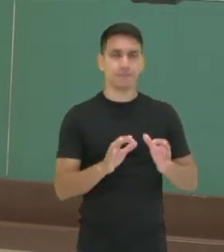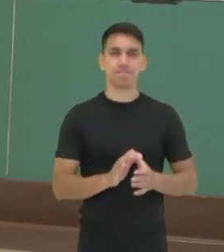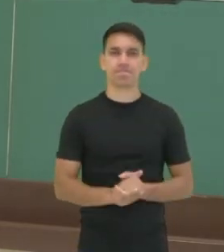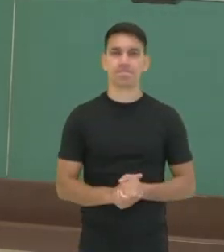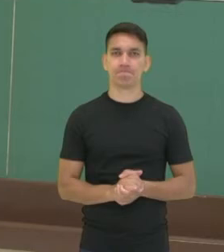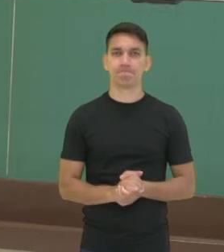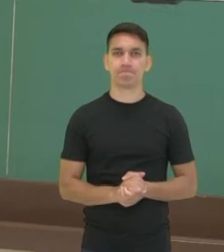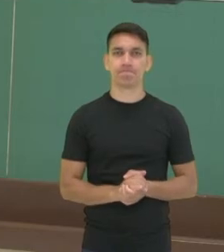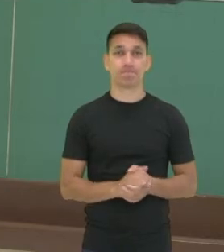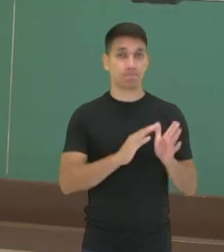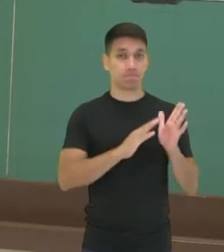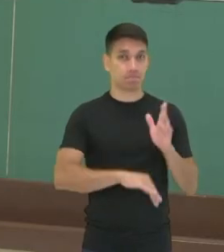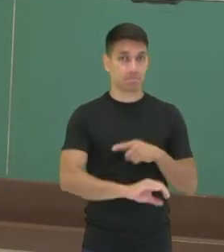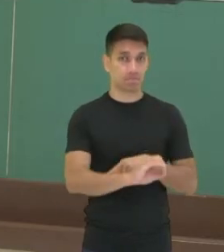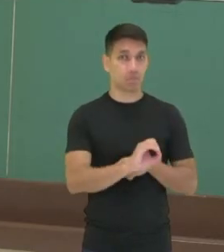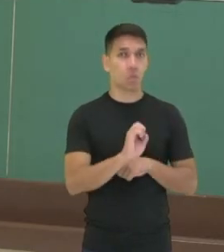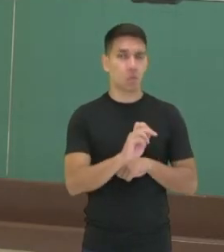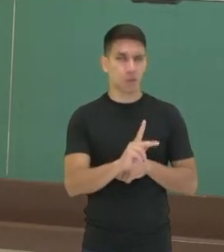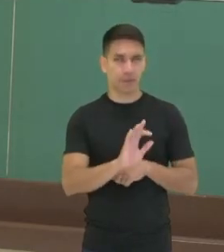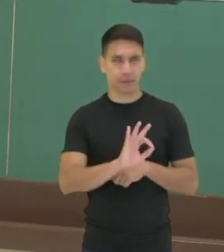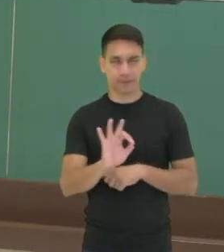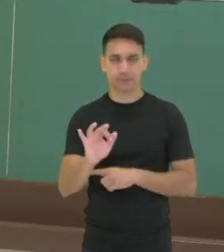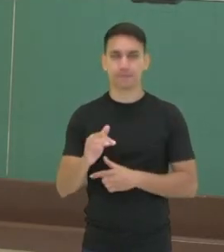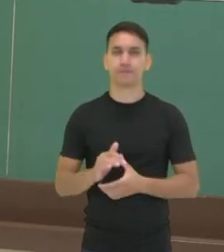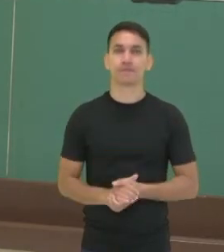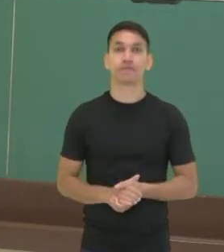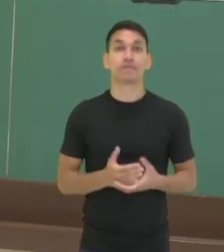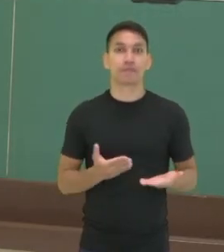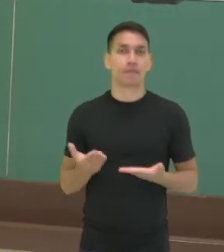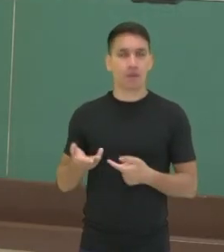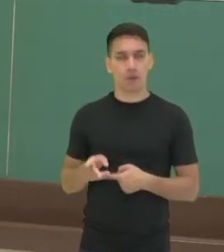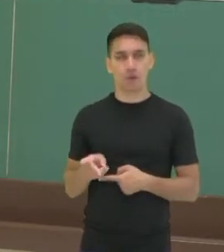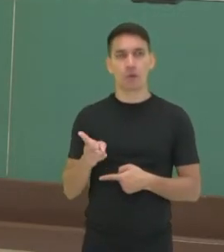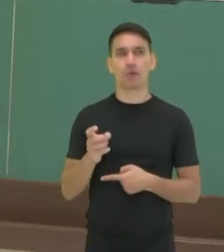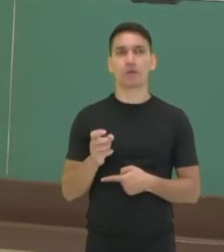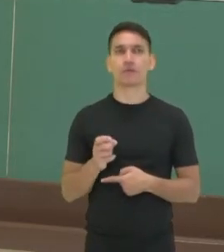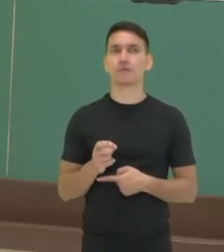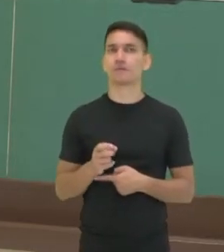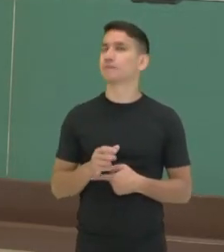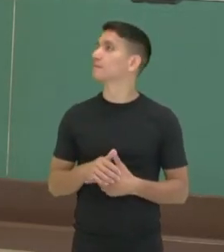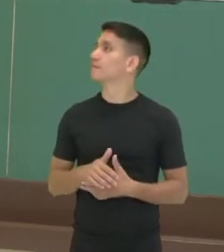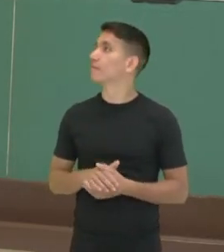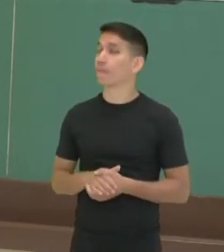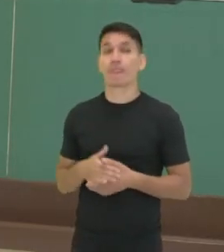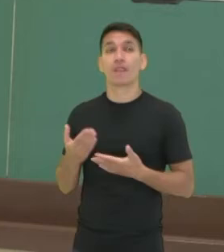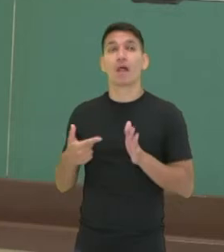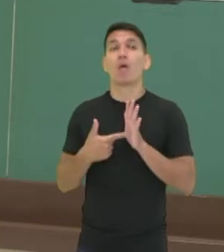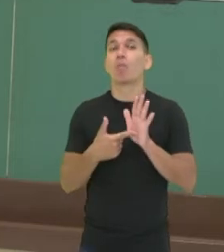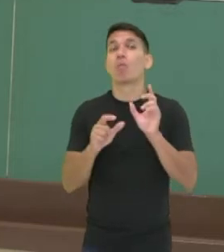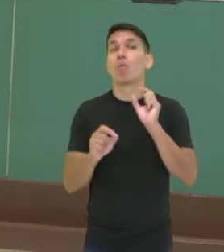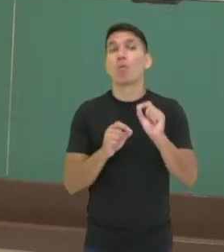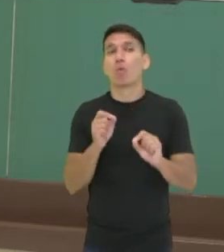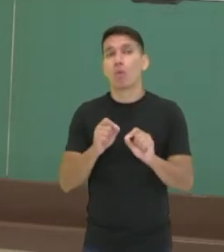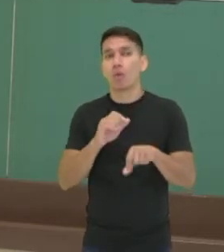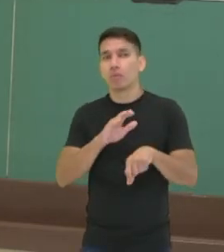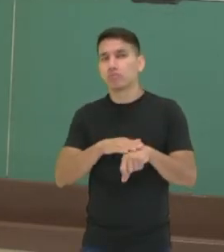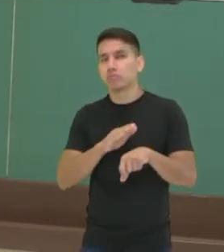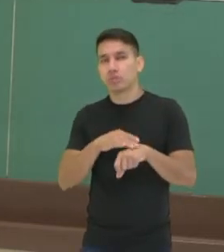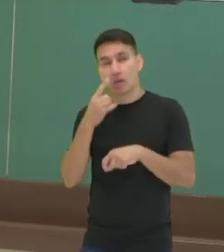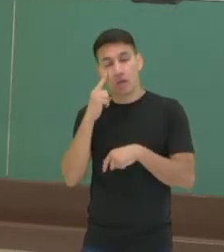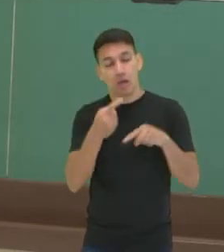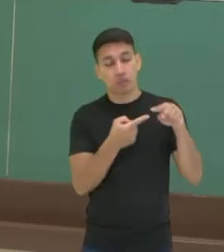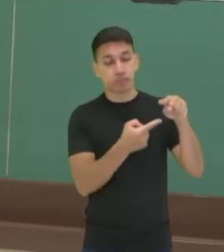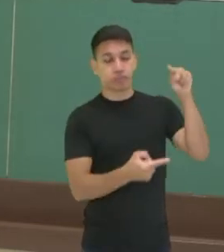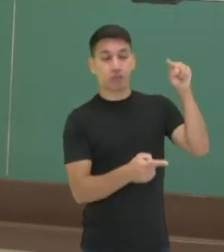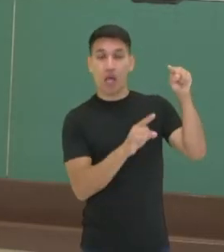vendo? Ah, então tá bom, então tá jóia, é isso mesmo. Então, vamos continuar aqui com a professora. Então, olha só, assim, então, na embalagem grande,